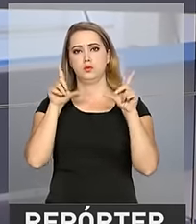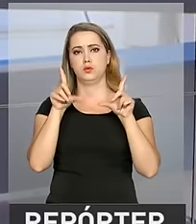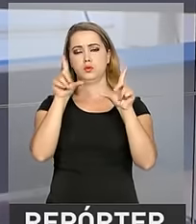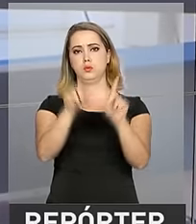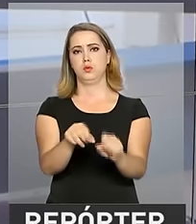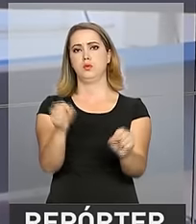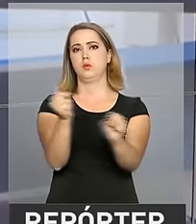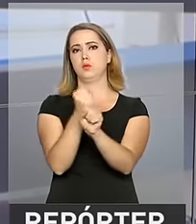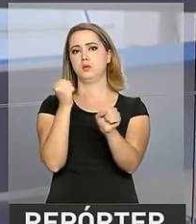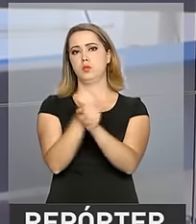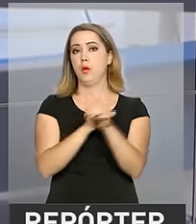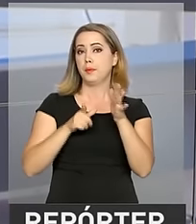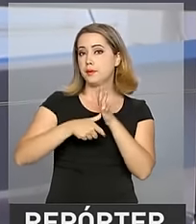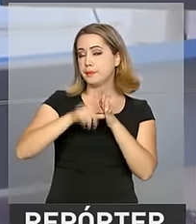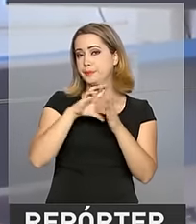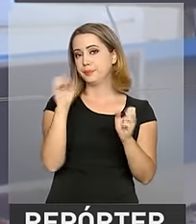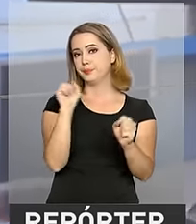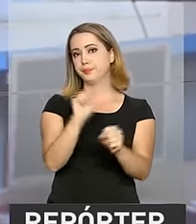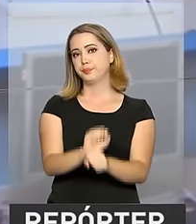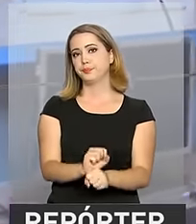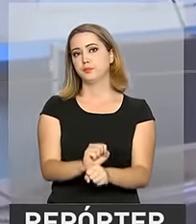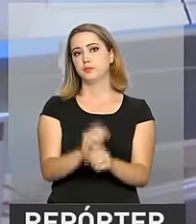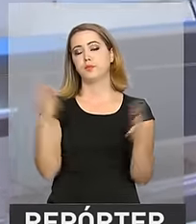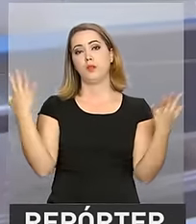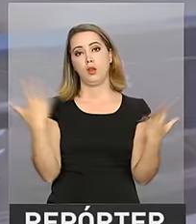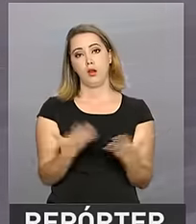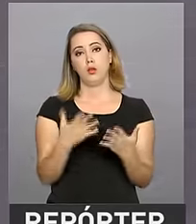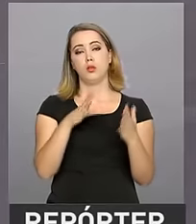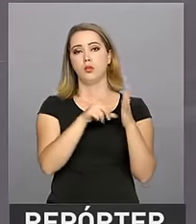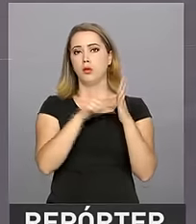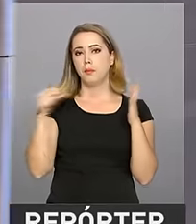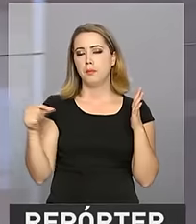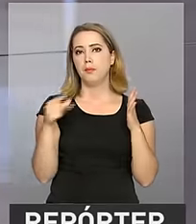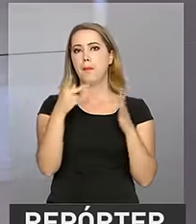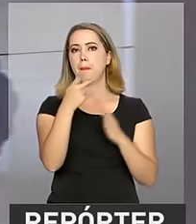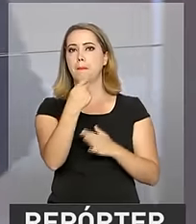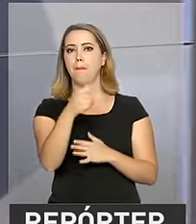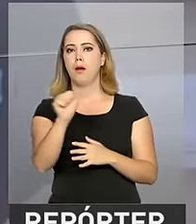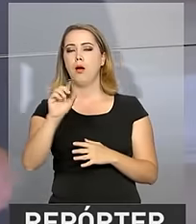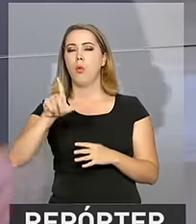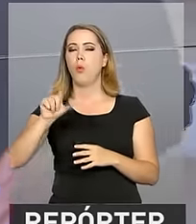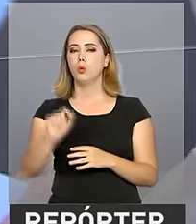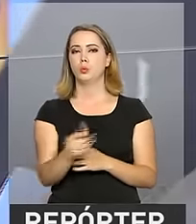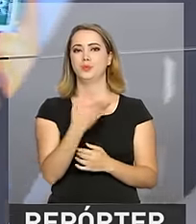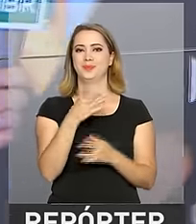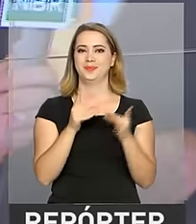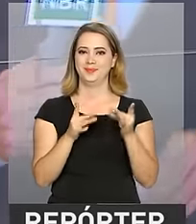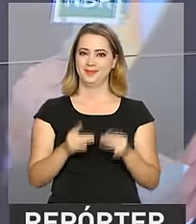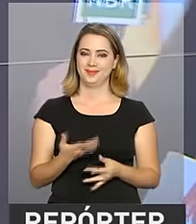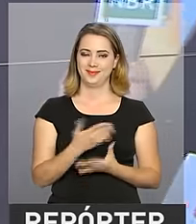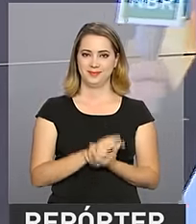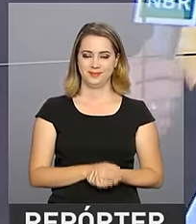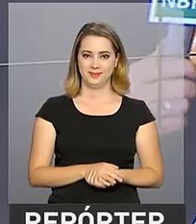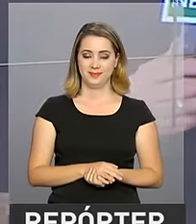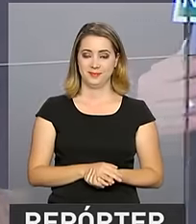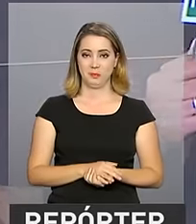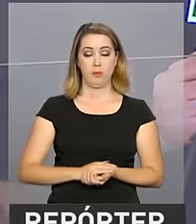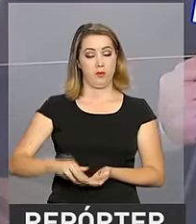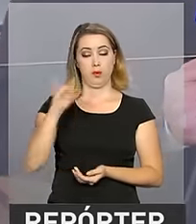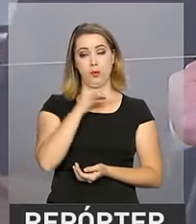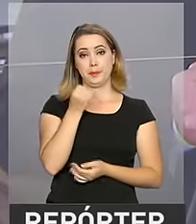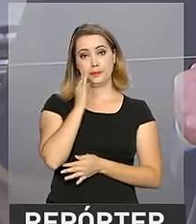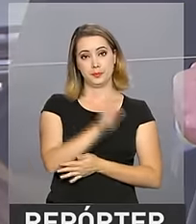país. Ao vivo do Palácio do Planalto, o repórter Paulo La Sálvia tem os detalhes para a gente. Boa tarde, Paulo. Olá, Roberto.